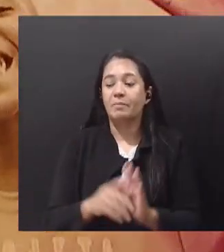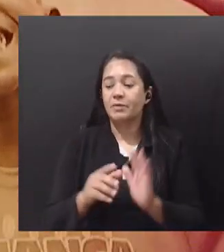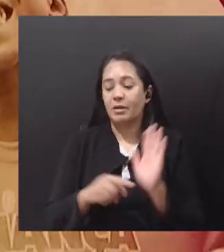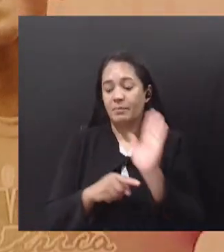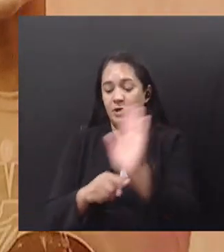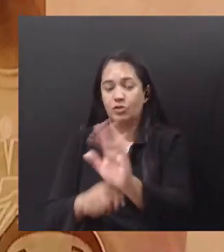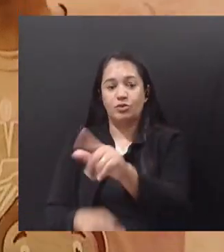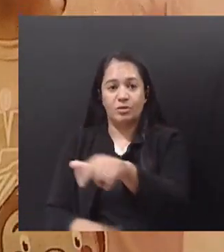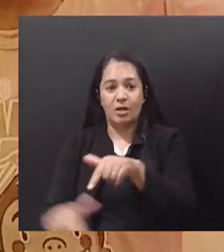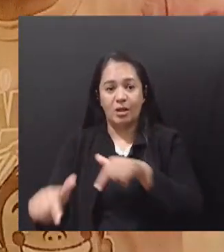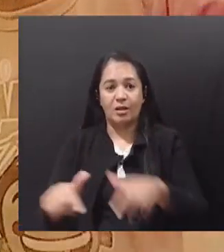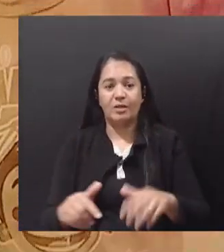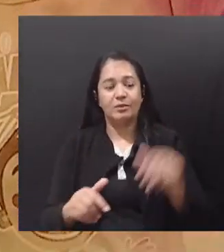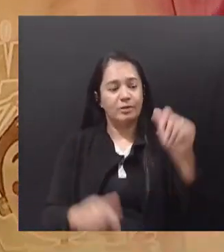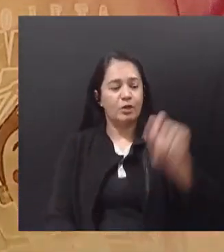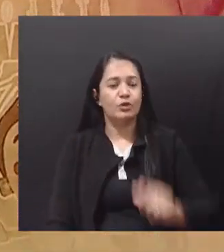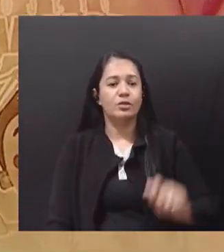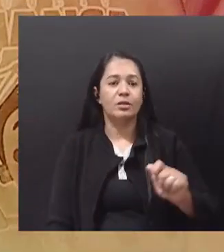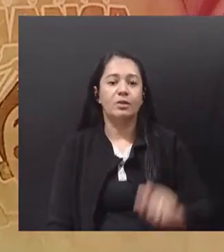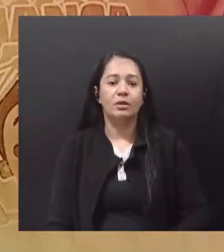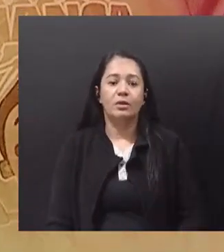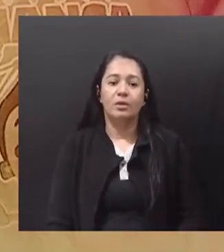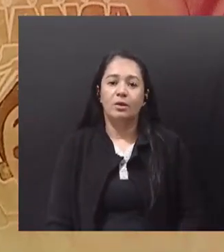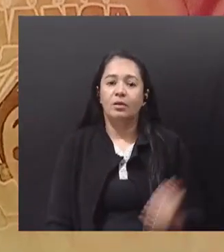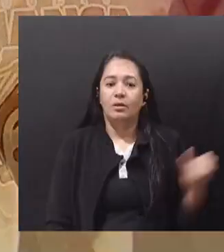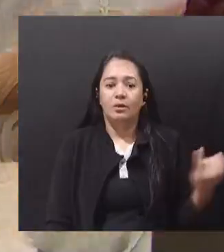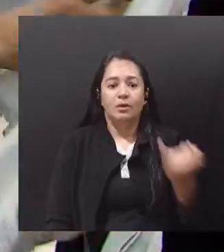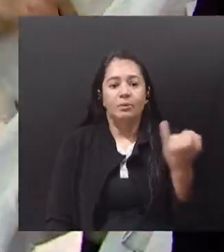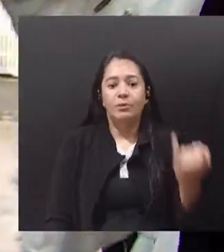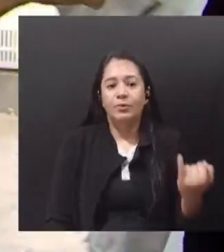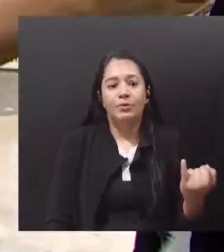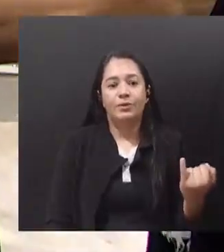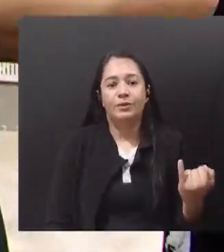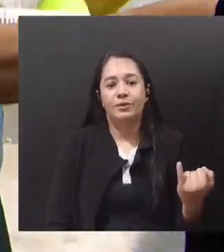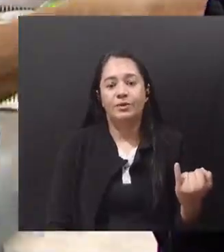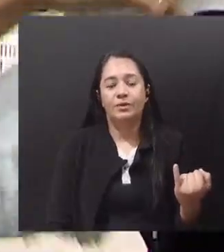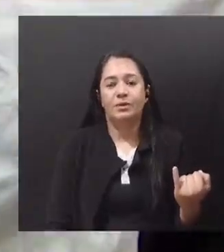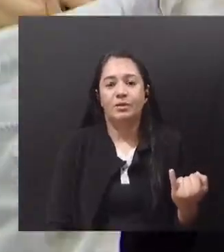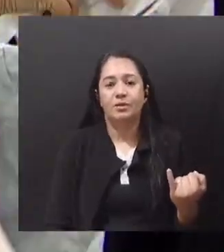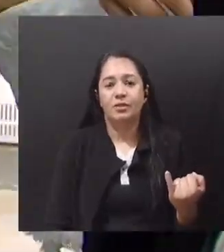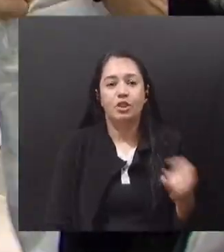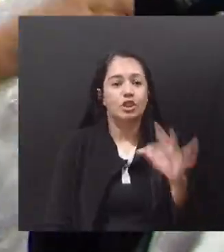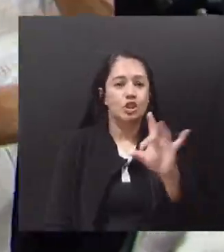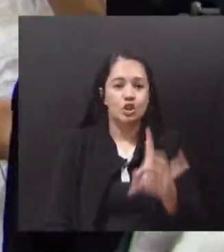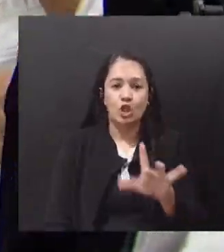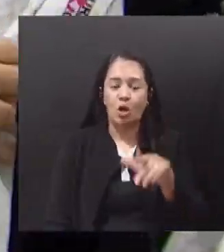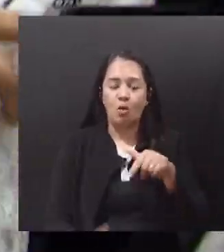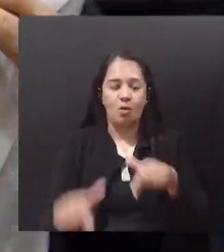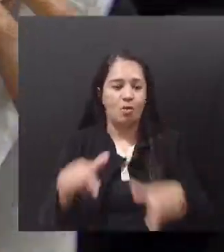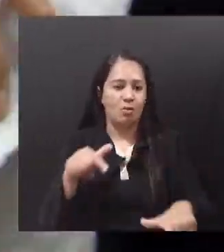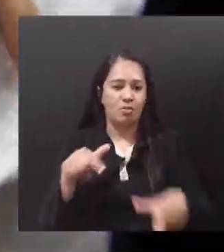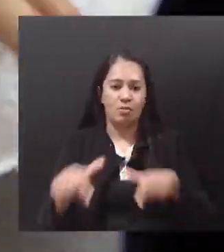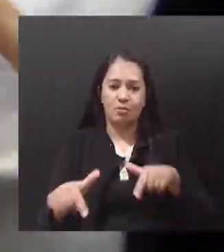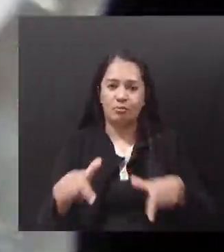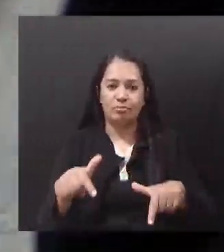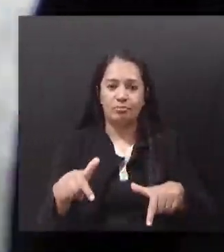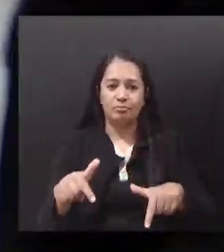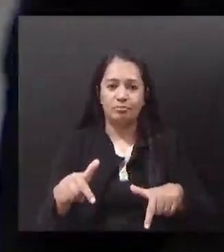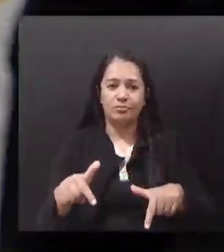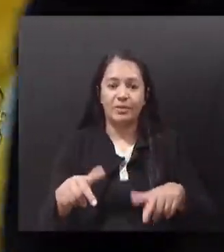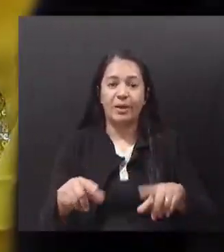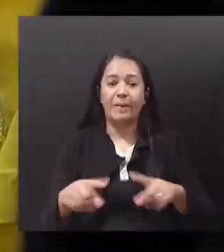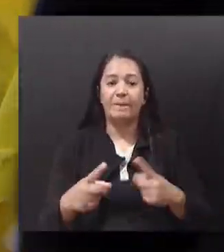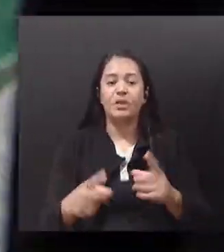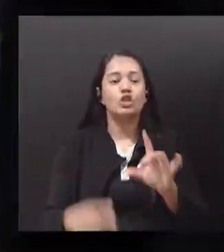do Fraternidade? Muito importante. E também não é só um trabalho, a questão aqui não é só